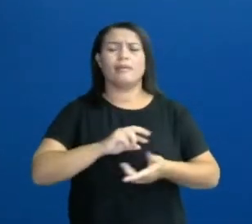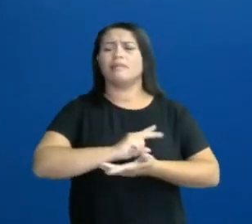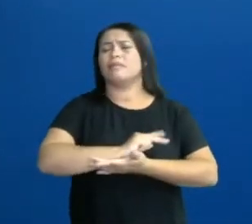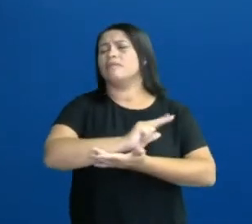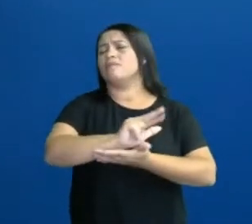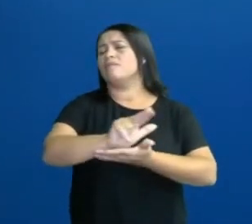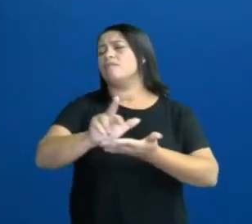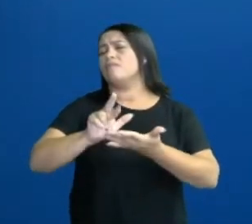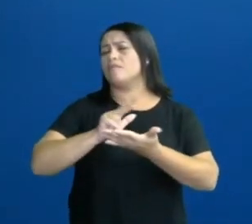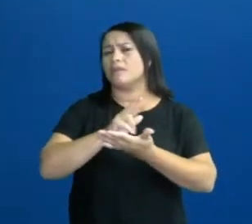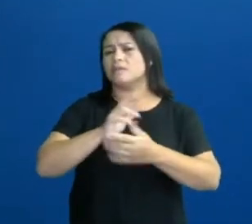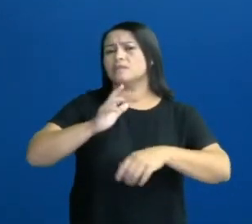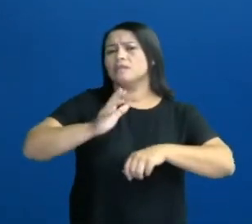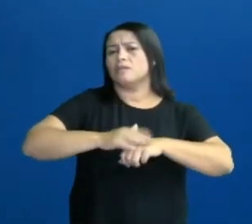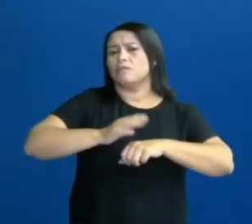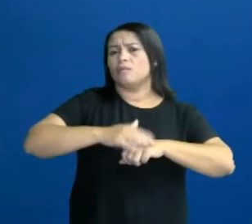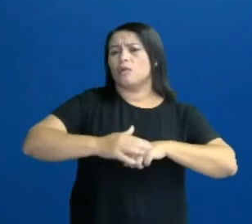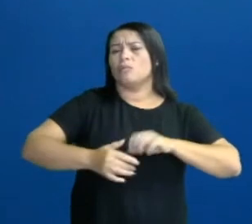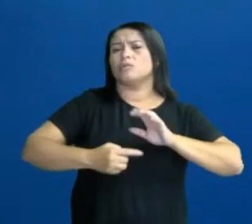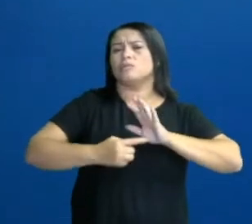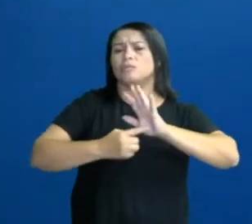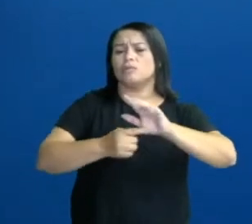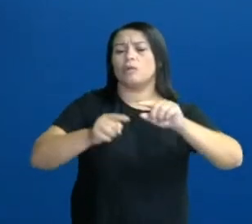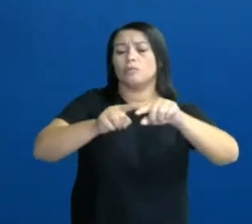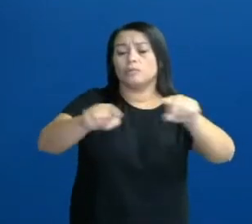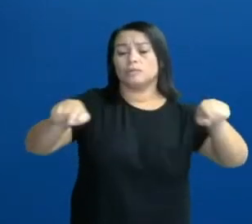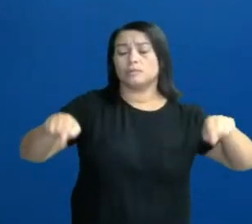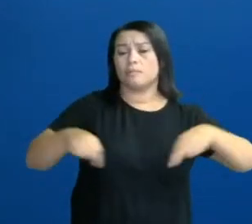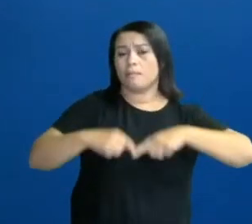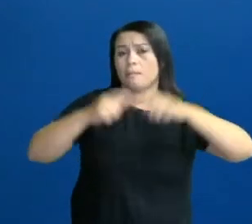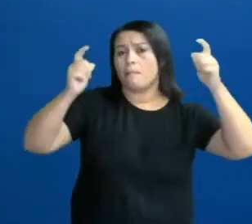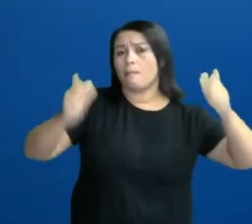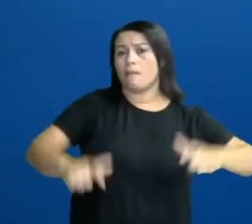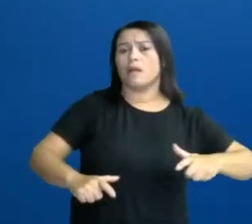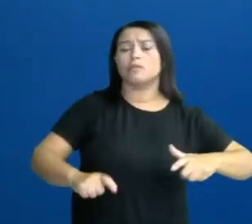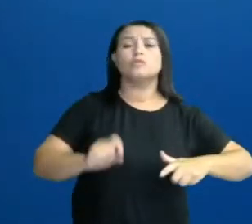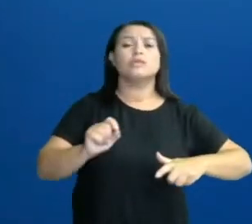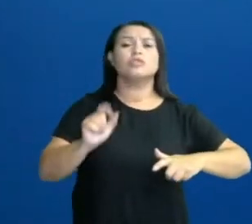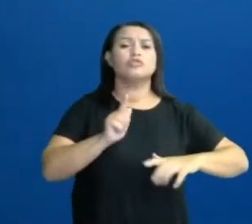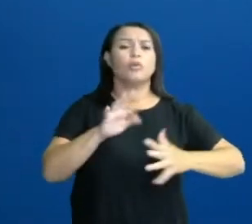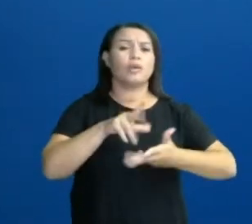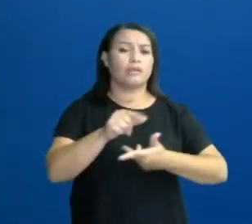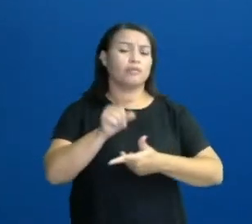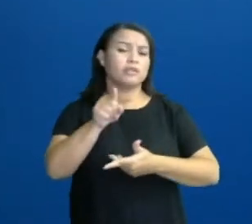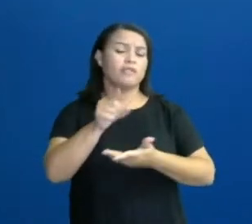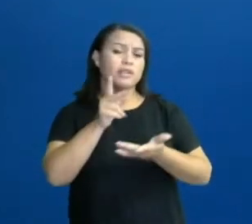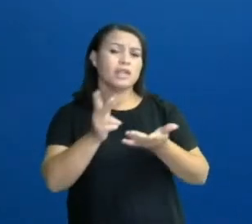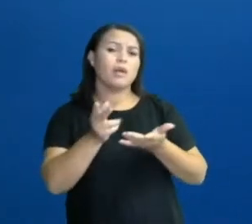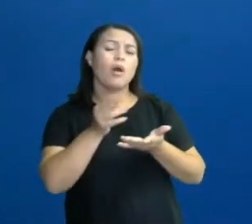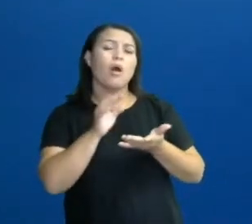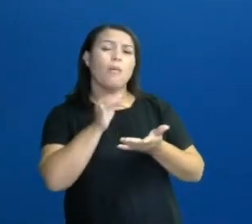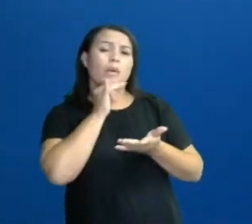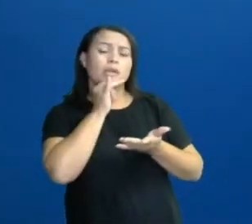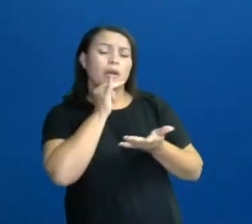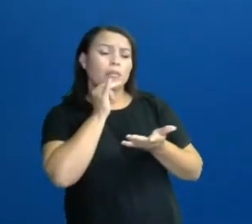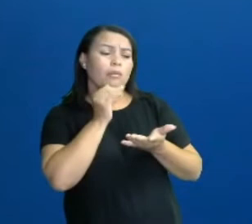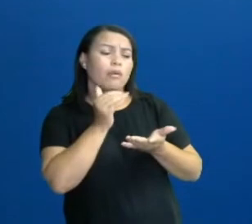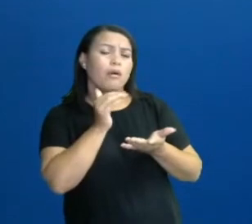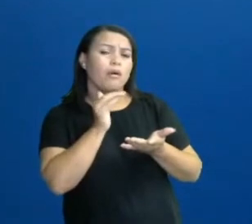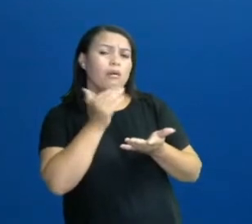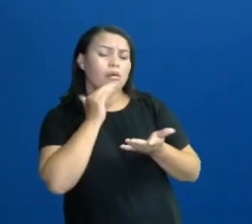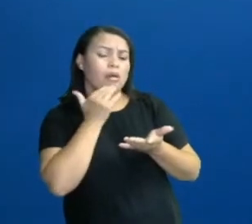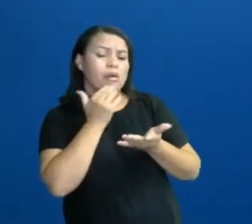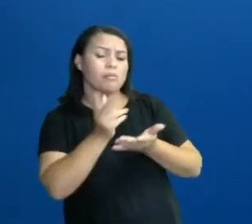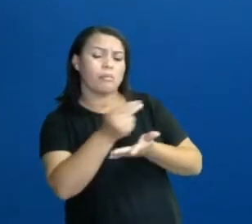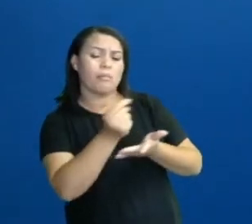de representar a superfície da Terra, né, o espaço geográfico. E o croquis nada mais é do que um esboço que você pode fazer até com papel e